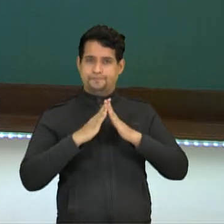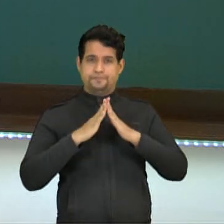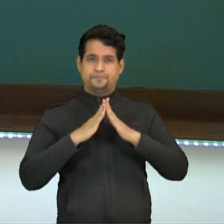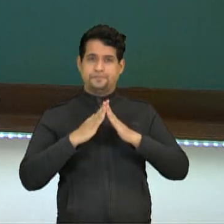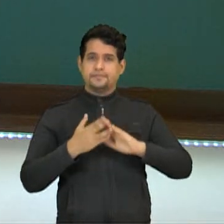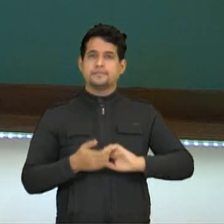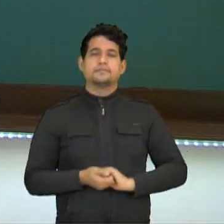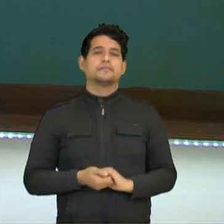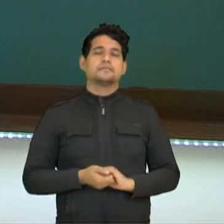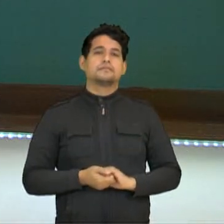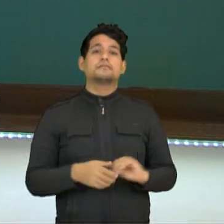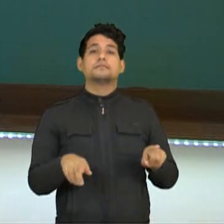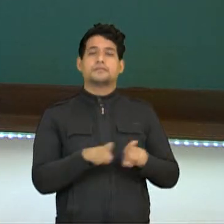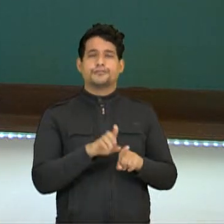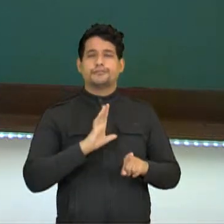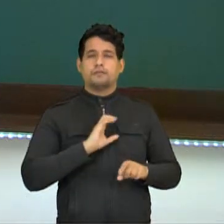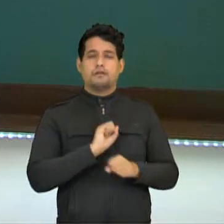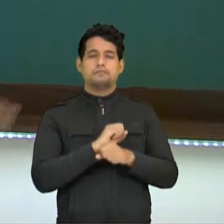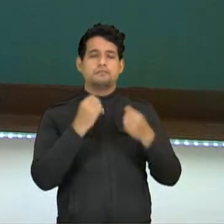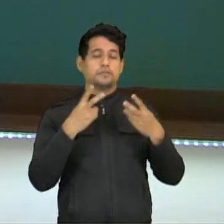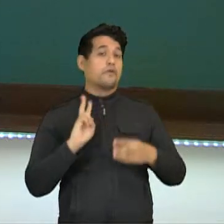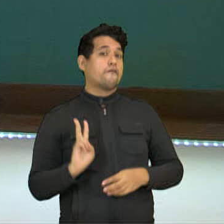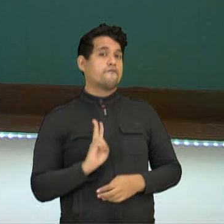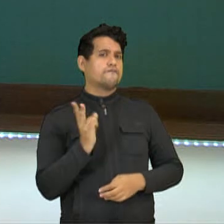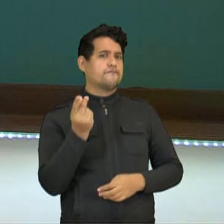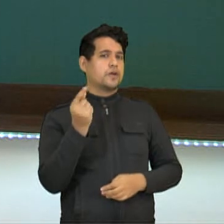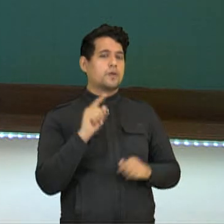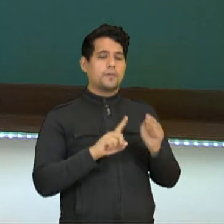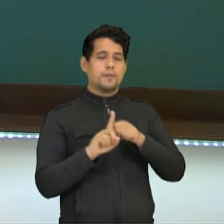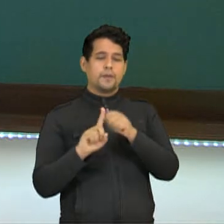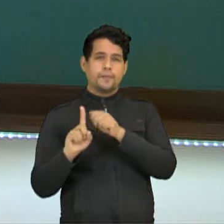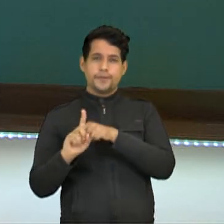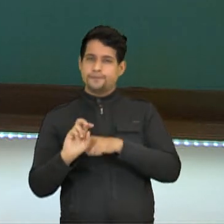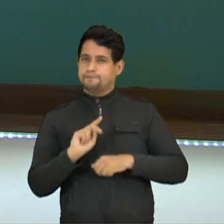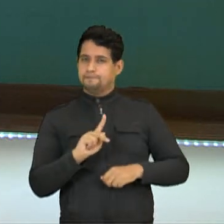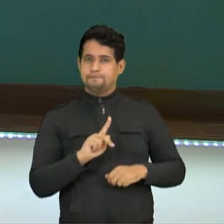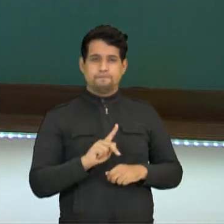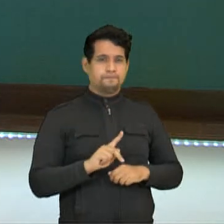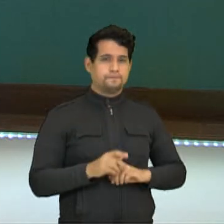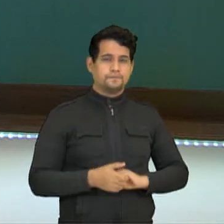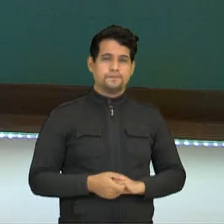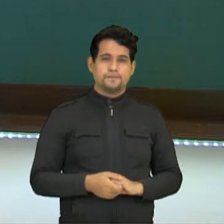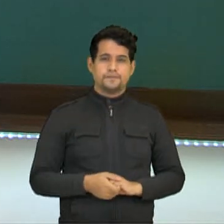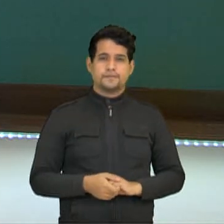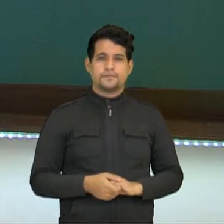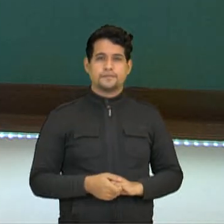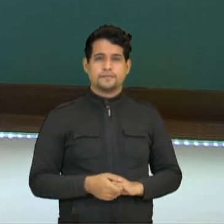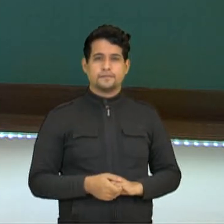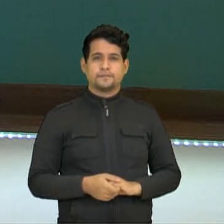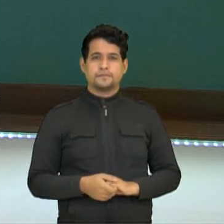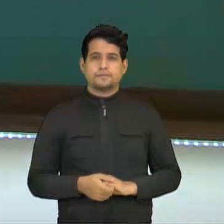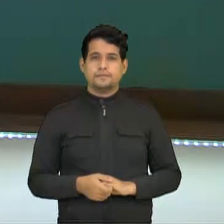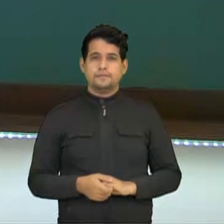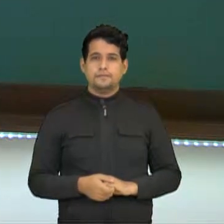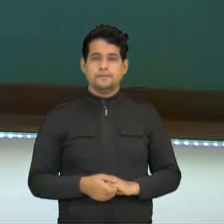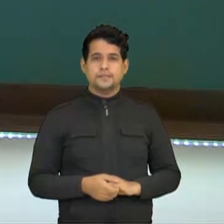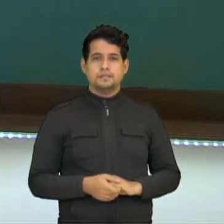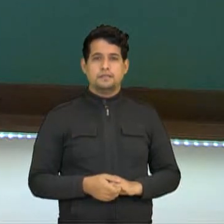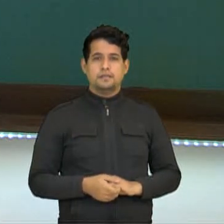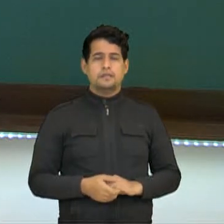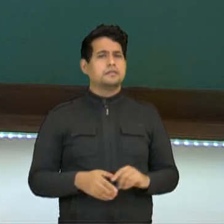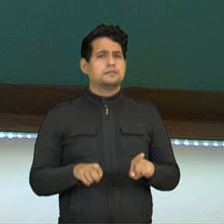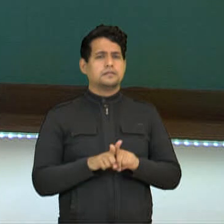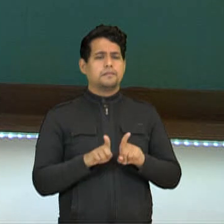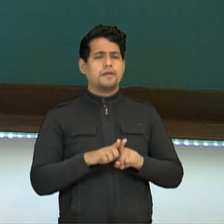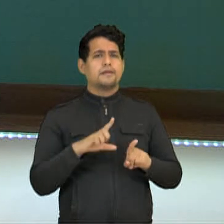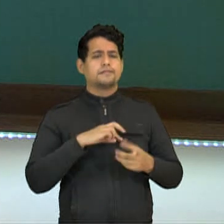certo? E ainda já te fala o valor mensal, ok? Tranquilinho? Perfeito? Muito bem. Então,